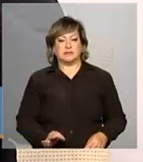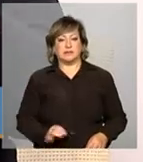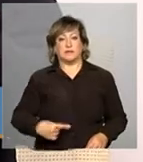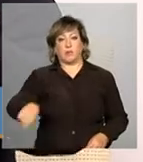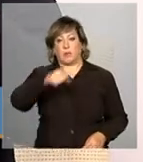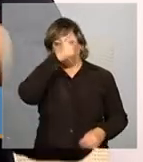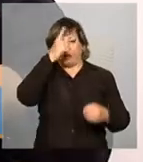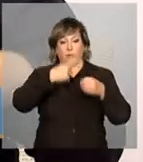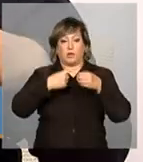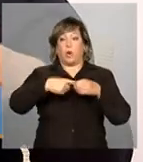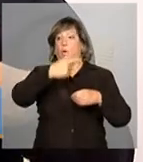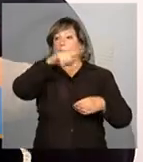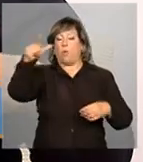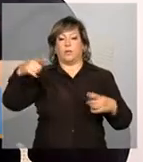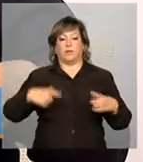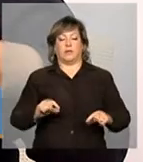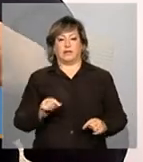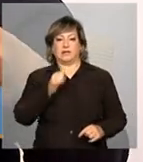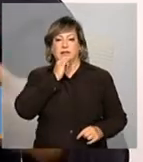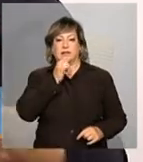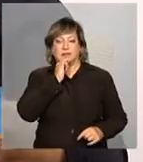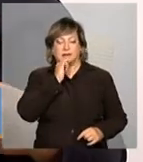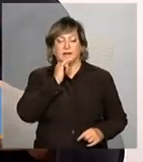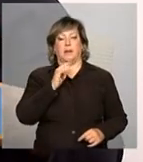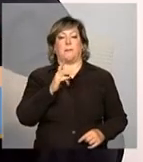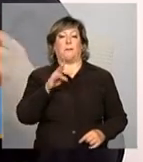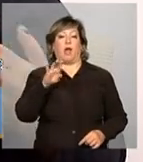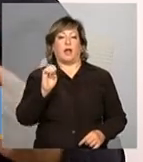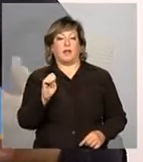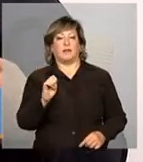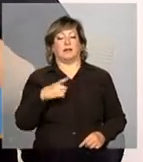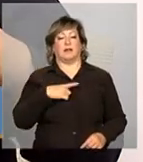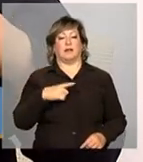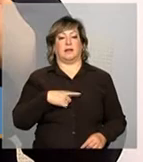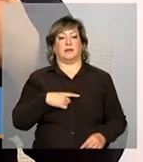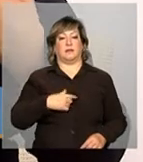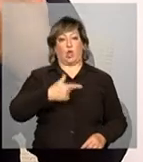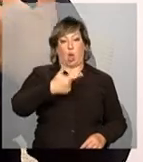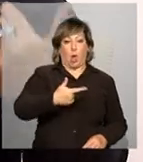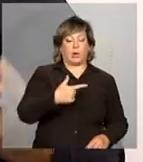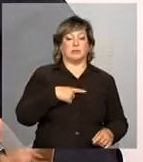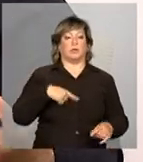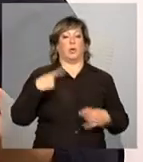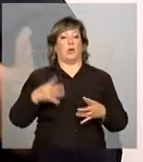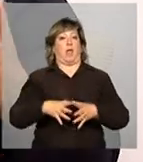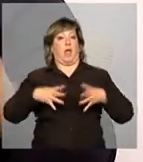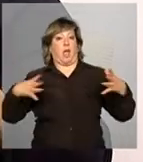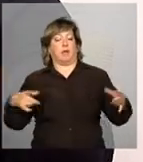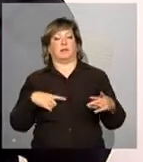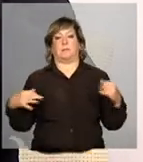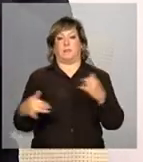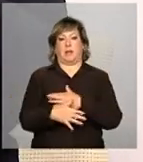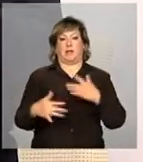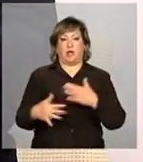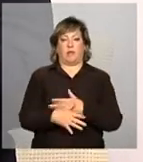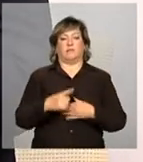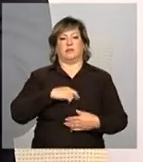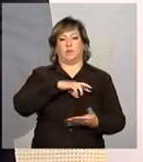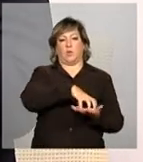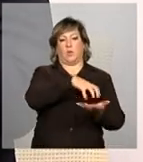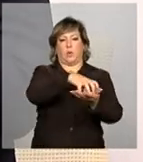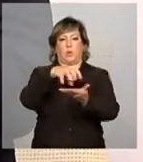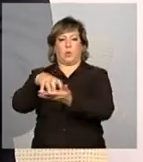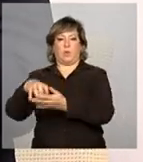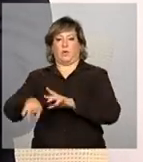os municípios de outros povos município de pequeno porte dois municípios de grande porte e metrópoles vão atingir dez